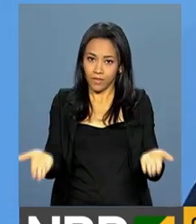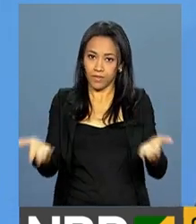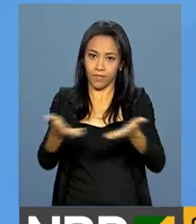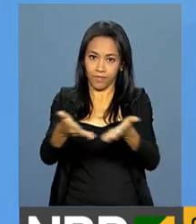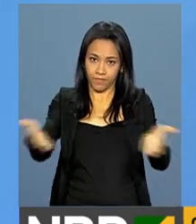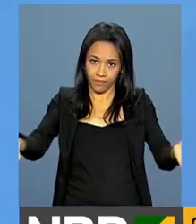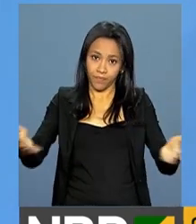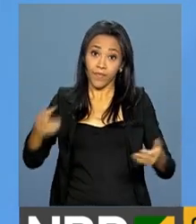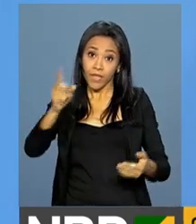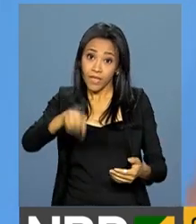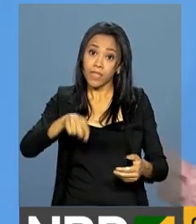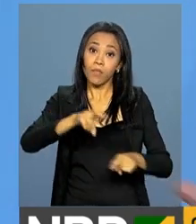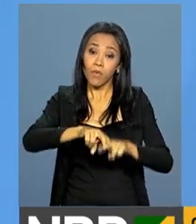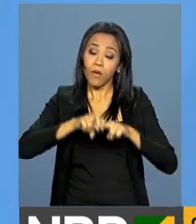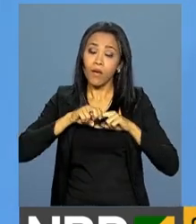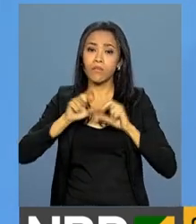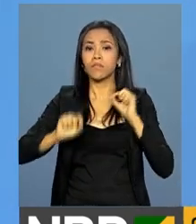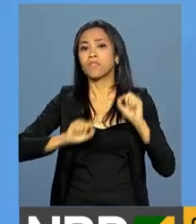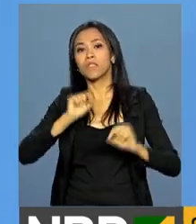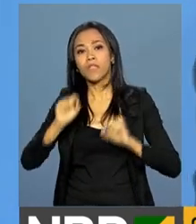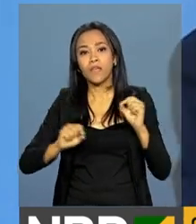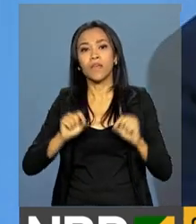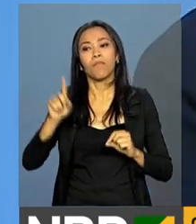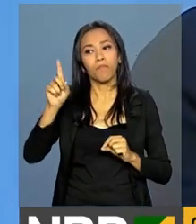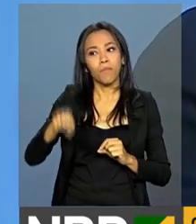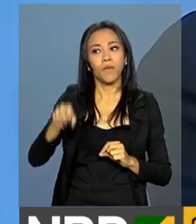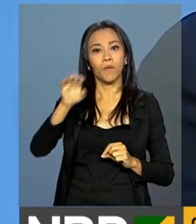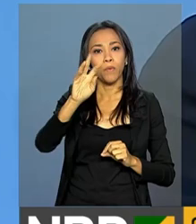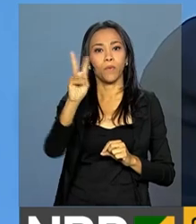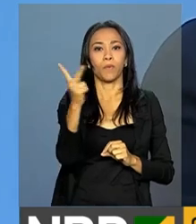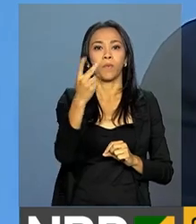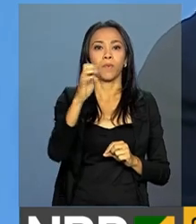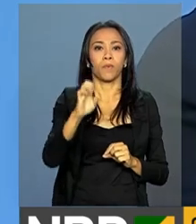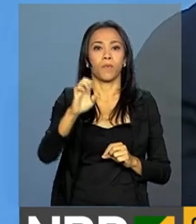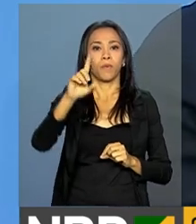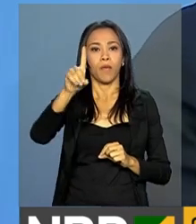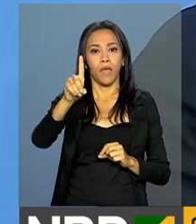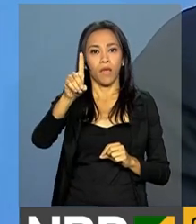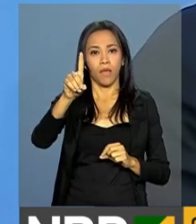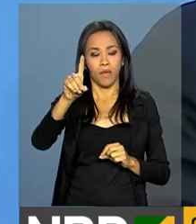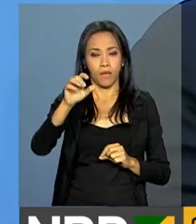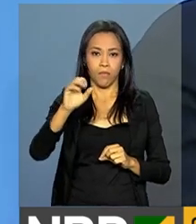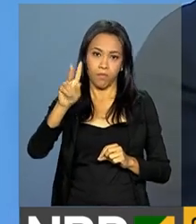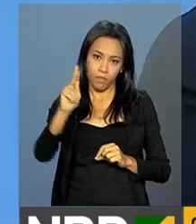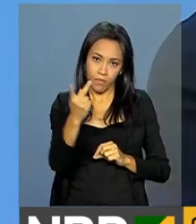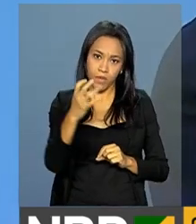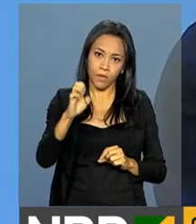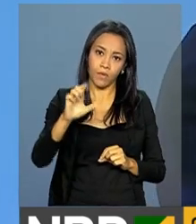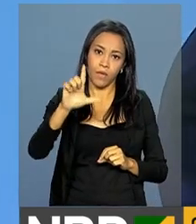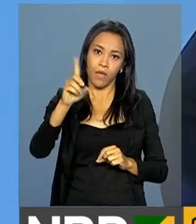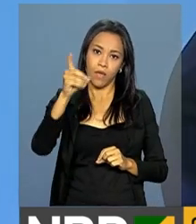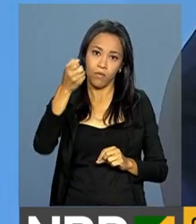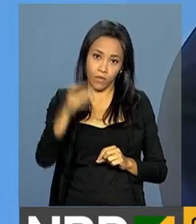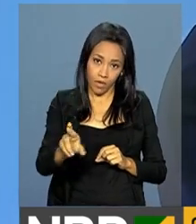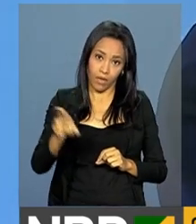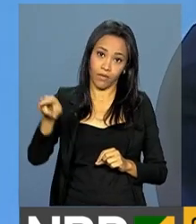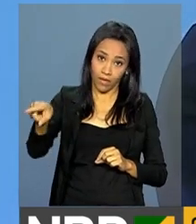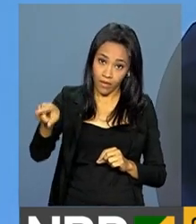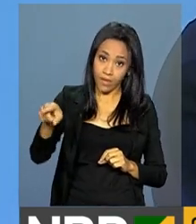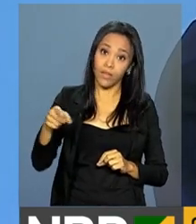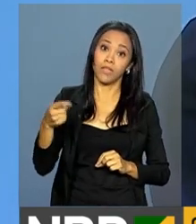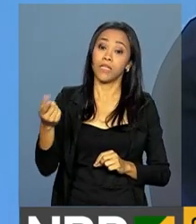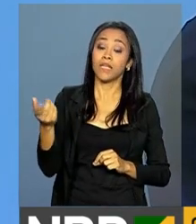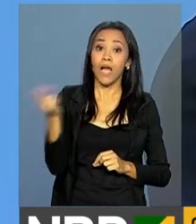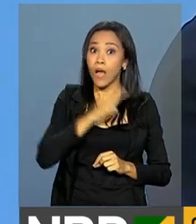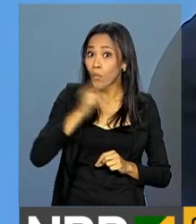foi provocado, em palavras finais, pelo Helder Barbalho, que esteve comigo com Jungmann, para dizer, olha, nós precisamos fazer